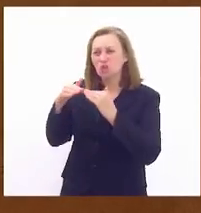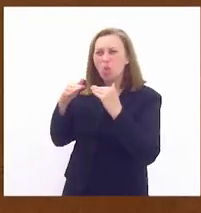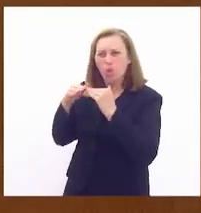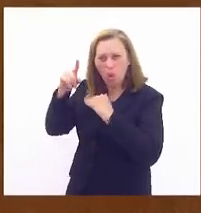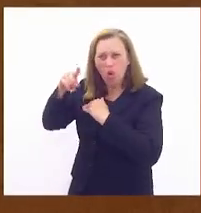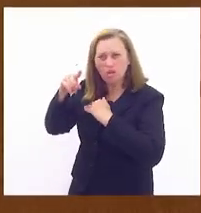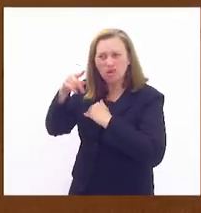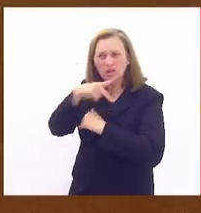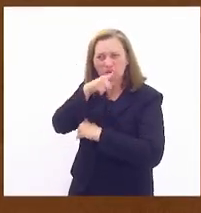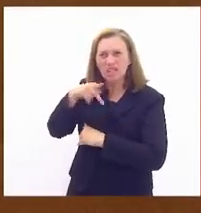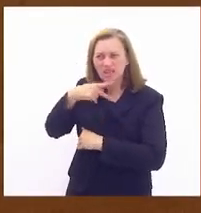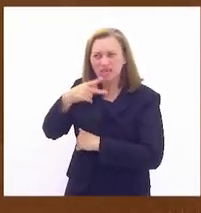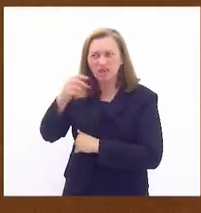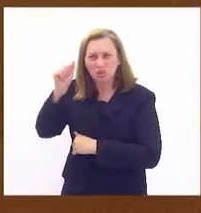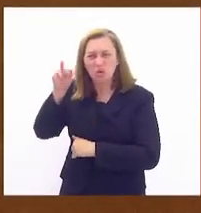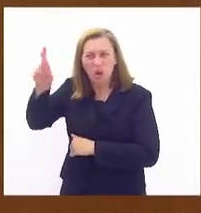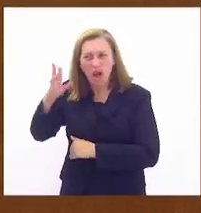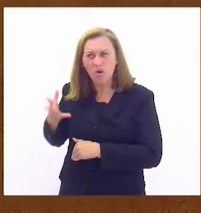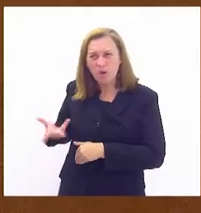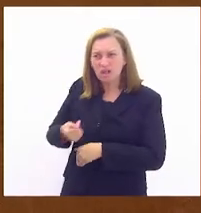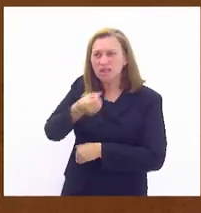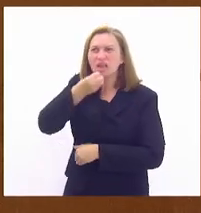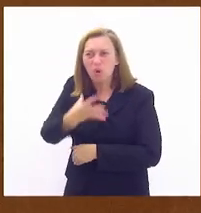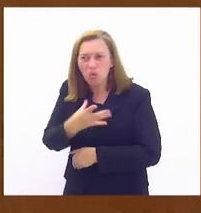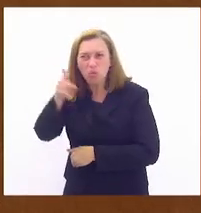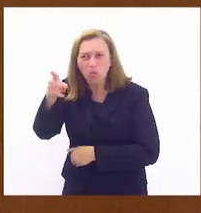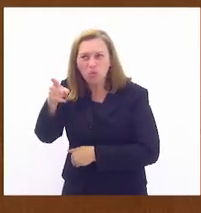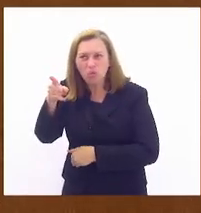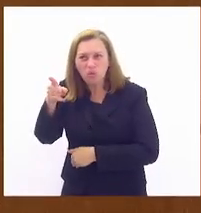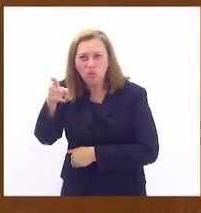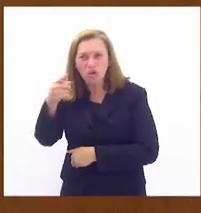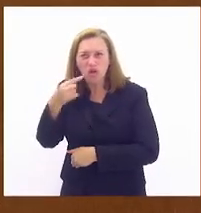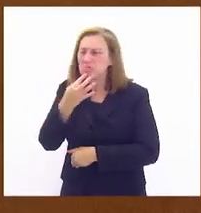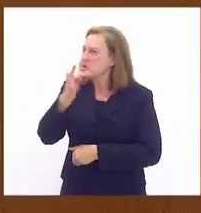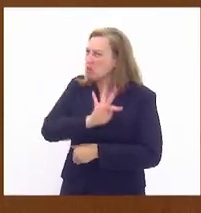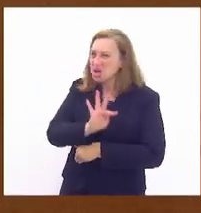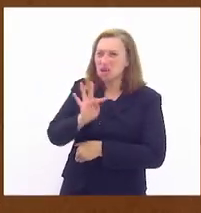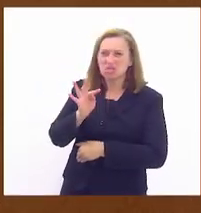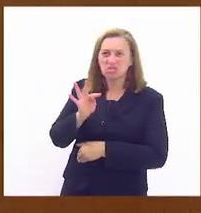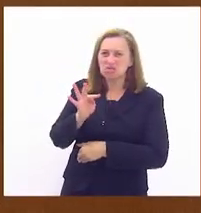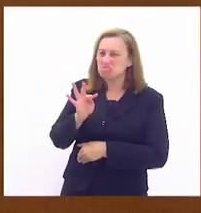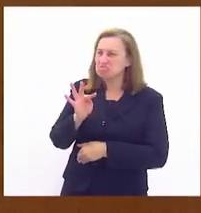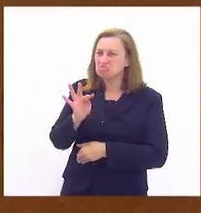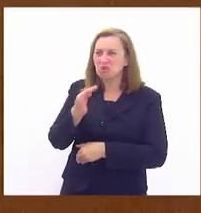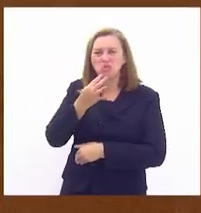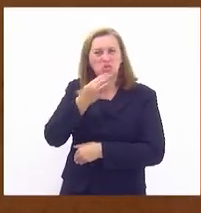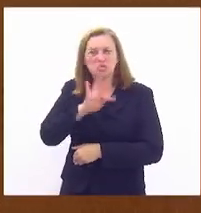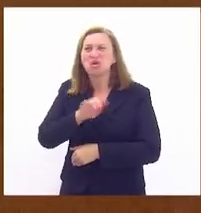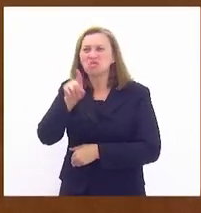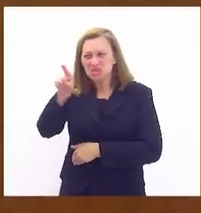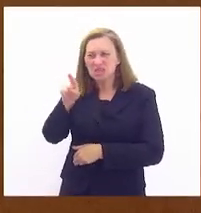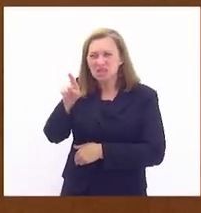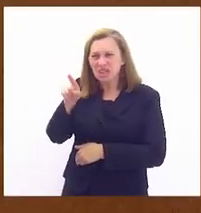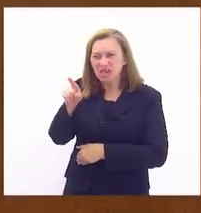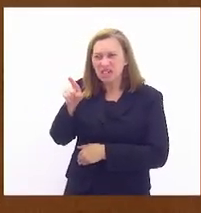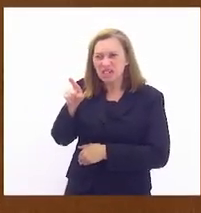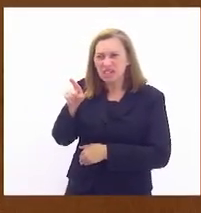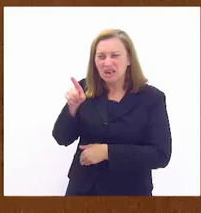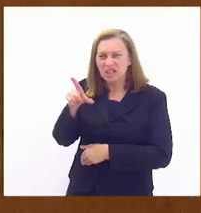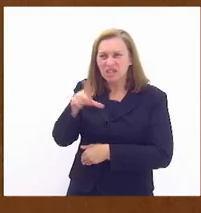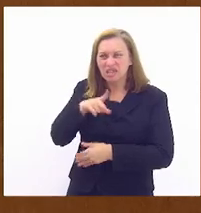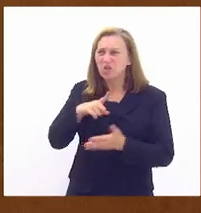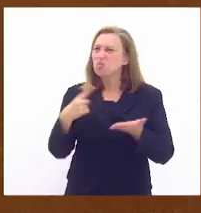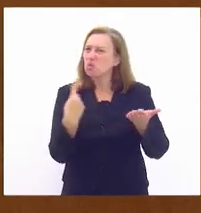você concorda com o que ele está falando com a qualidade do ar na cidade de Volta Redonda, é bom? Eu te conheço, eu não tenho esse entendimento, não. Você tem aí o